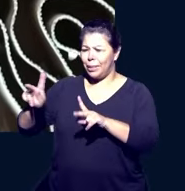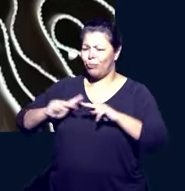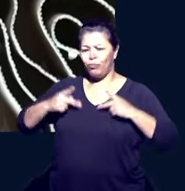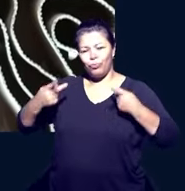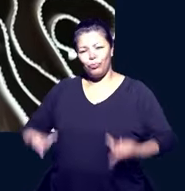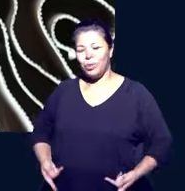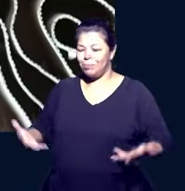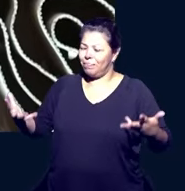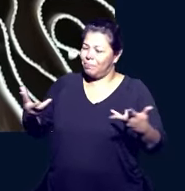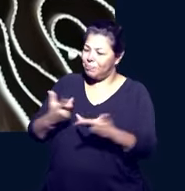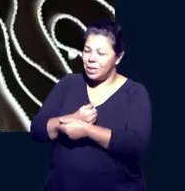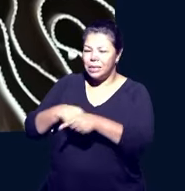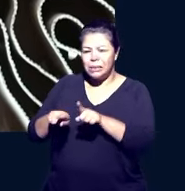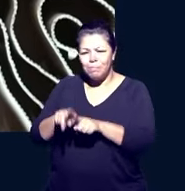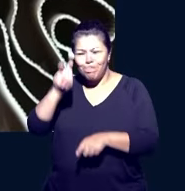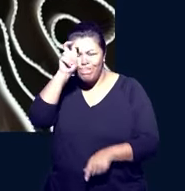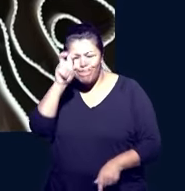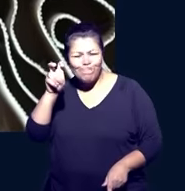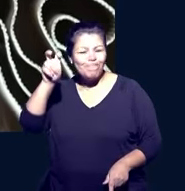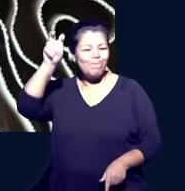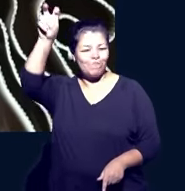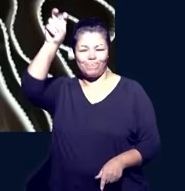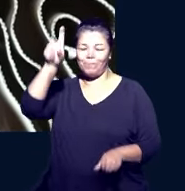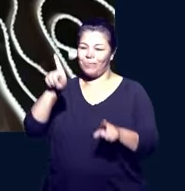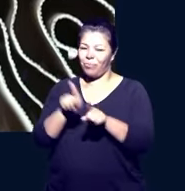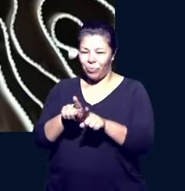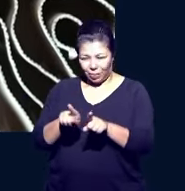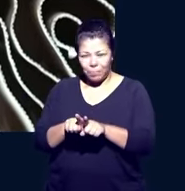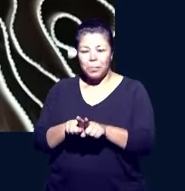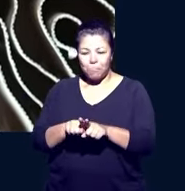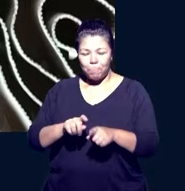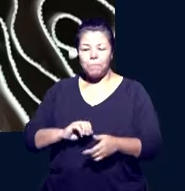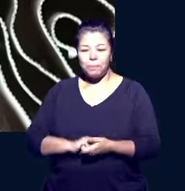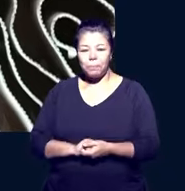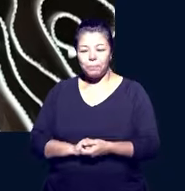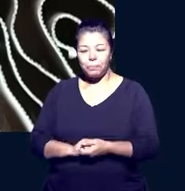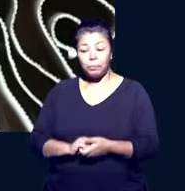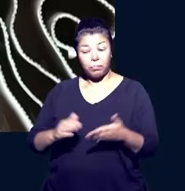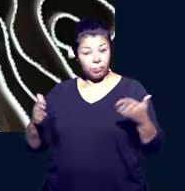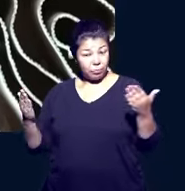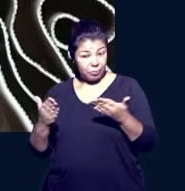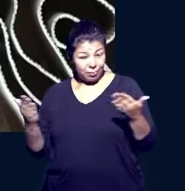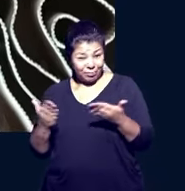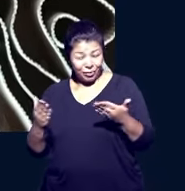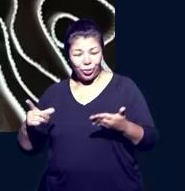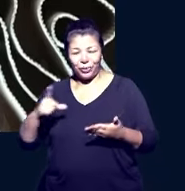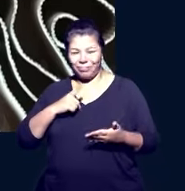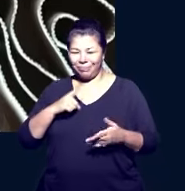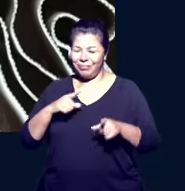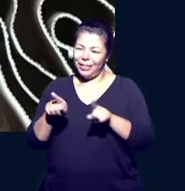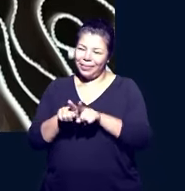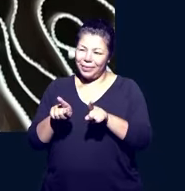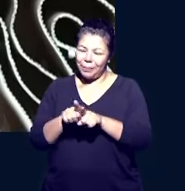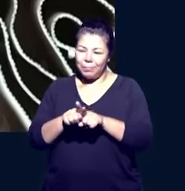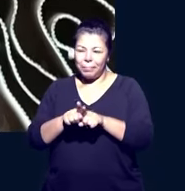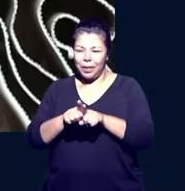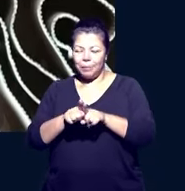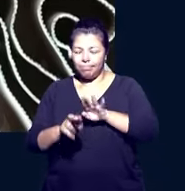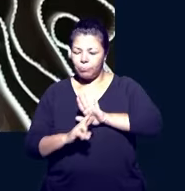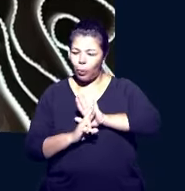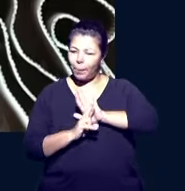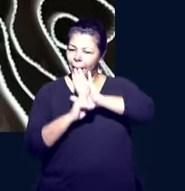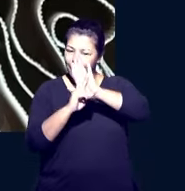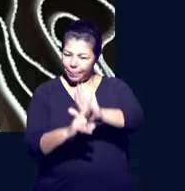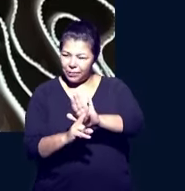um intelectual um homem de vasta Cultura com a presença bastante relev ante no